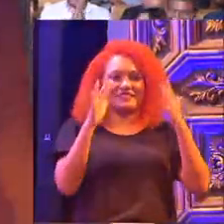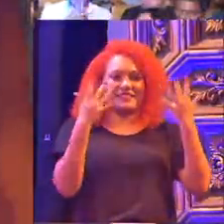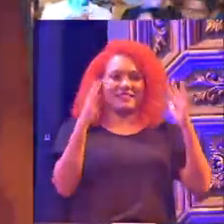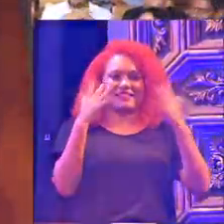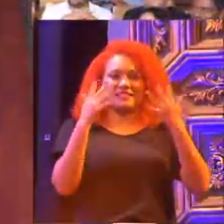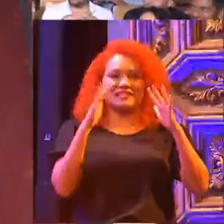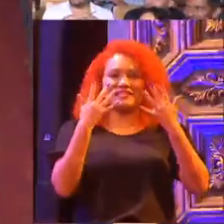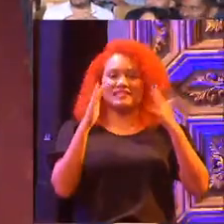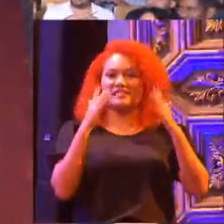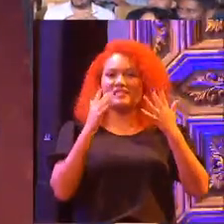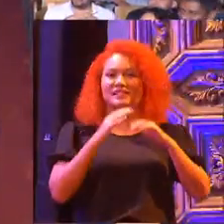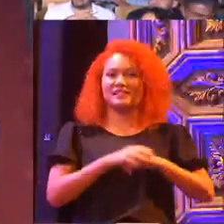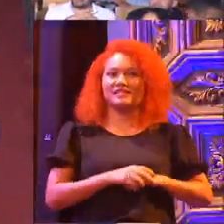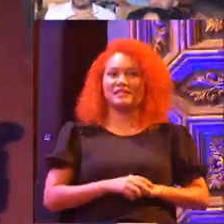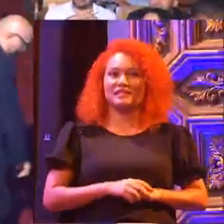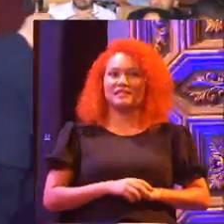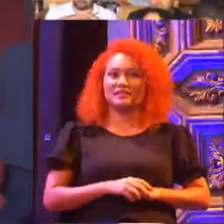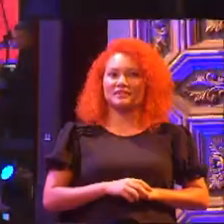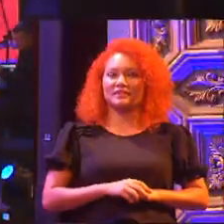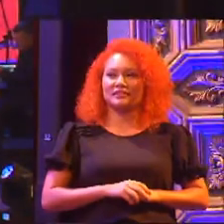Jacinto. Meu sonho era dizer isso.